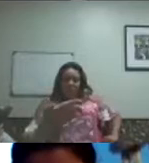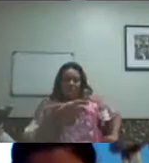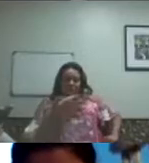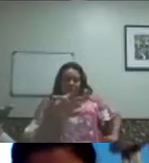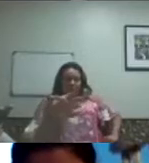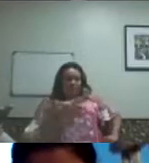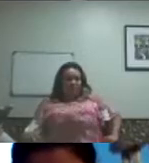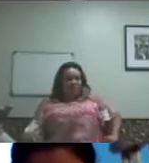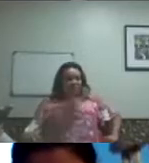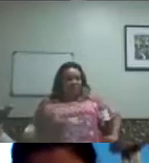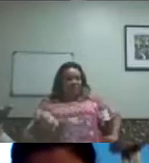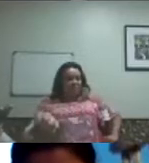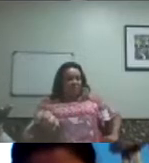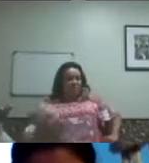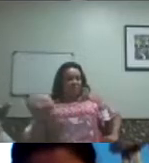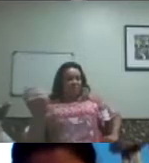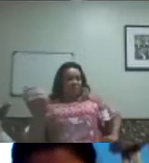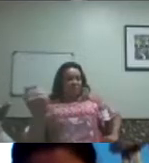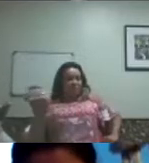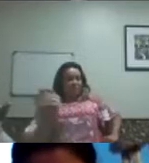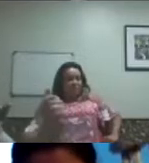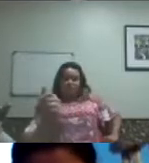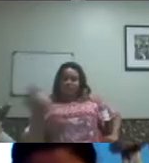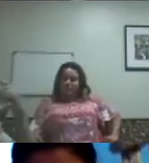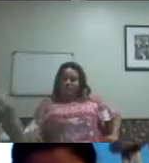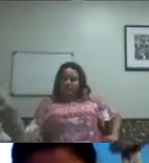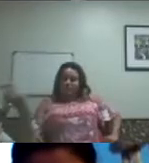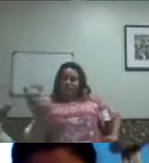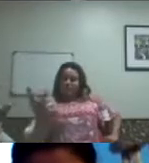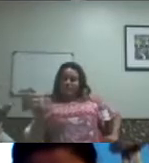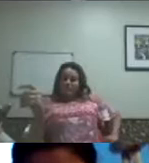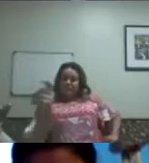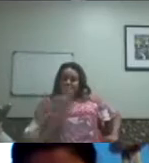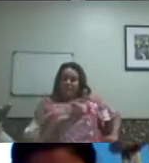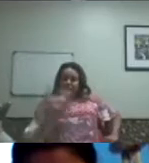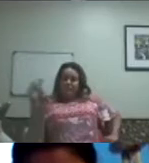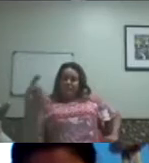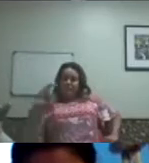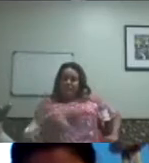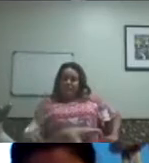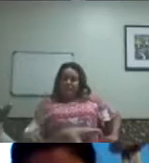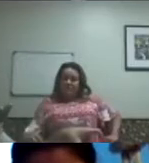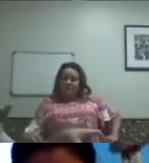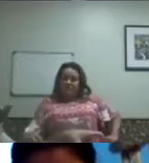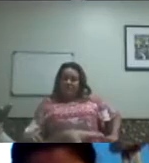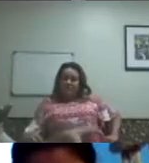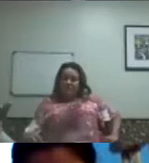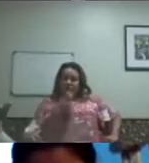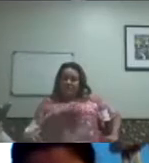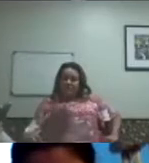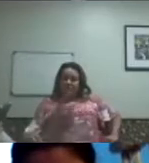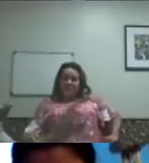como também já foi falado, nesse desafio desse ano, a situação modificou-se e a gente teve que se